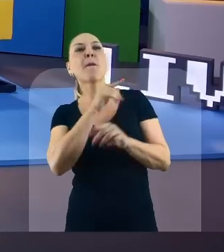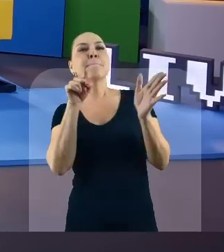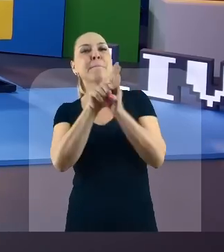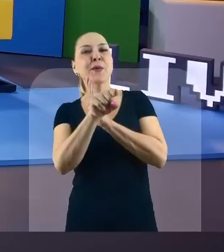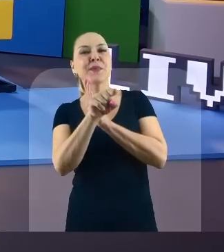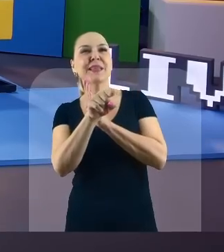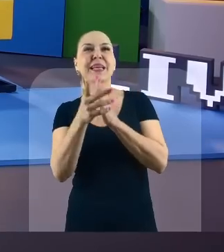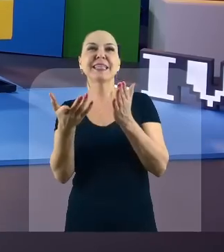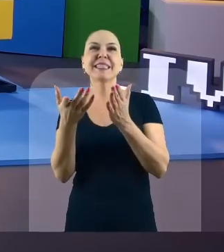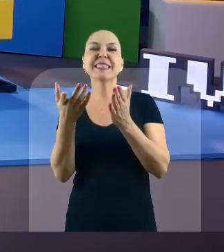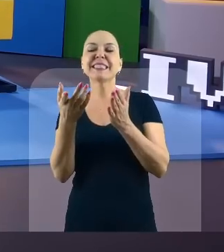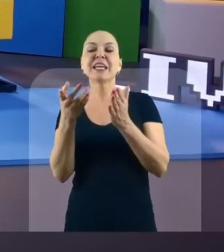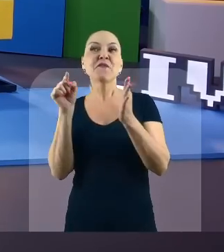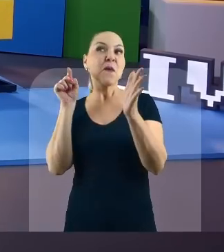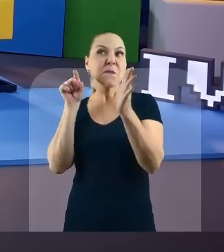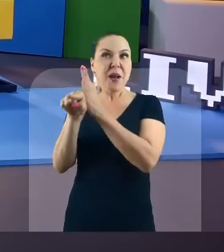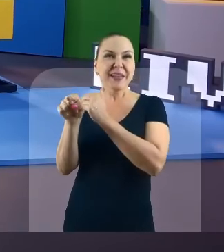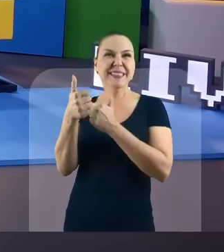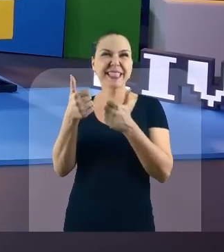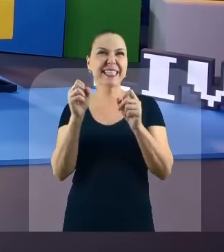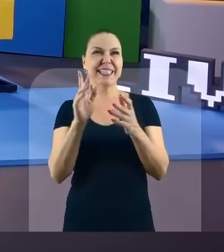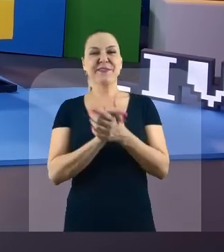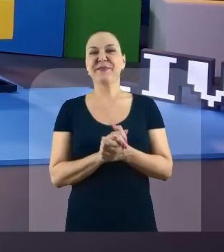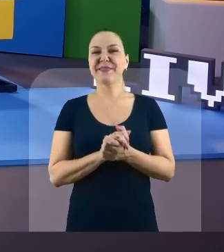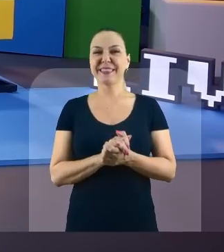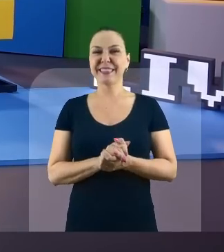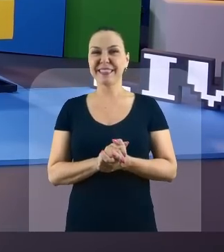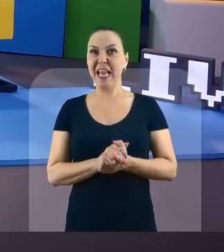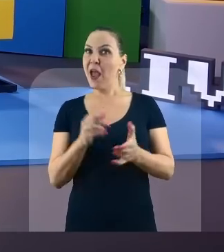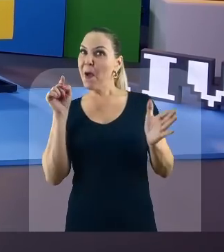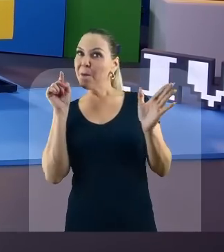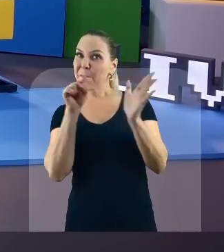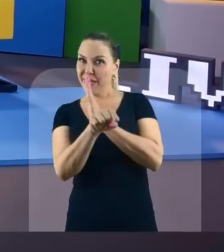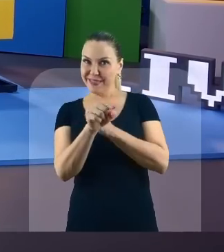uma pergunta que eu... Mas você tá grave. Eu vou fazer uma pergunta.